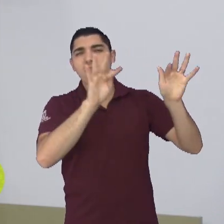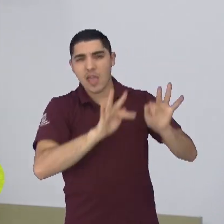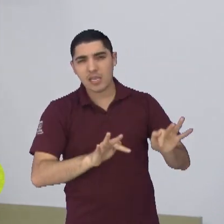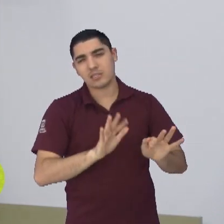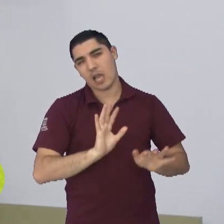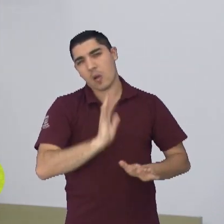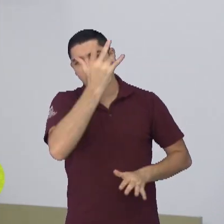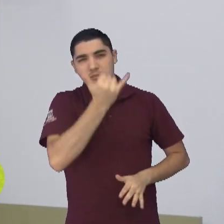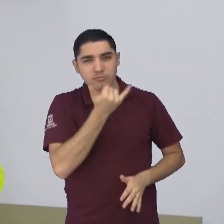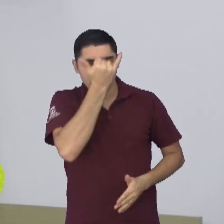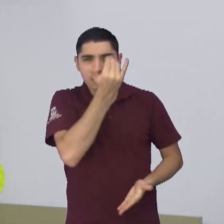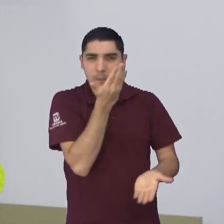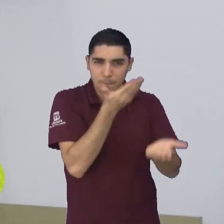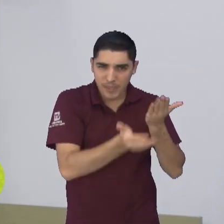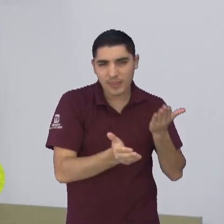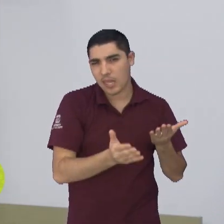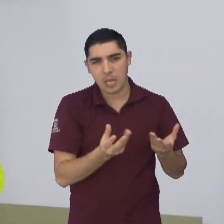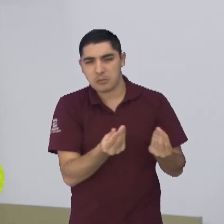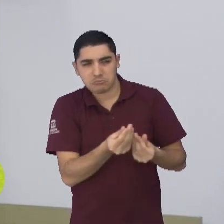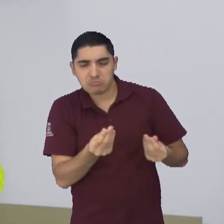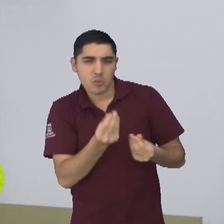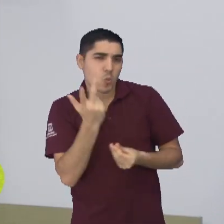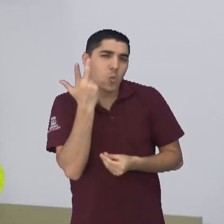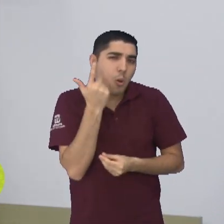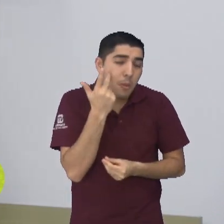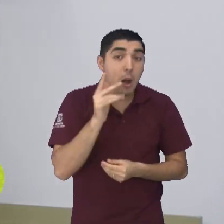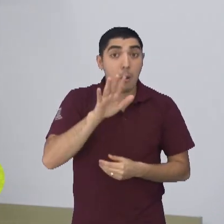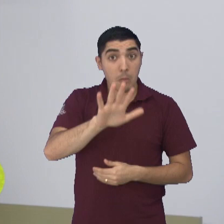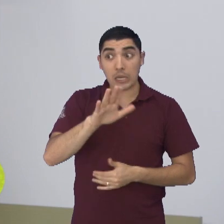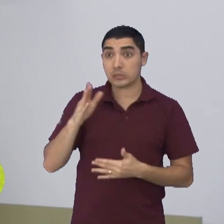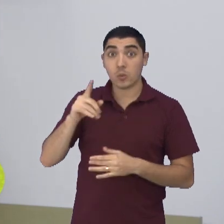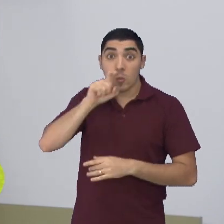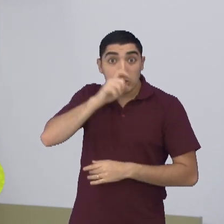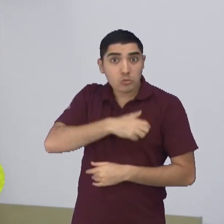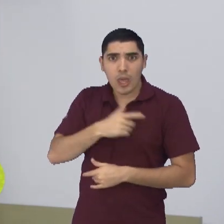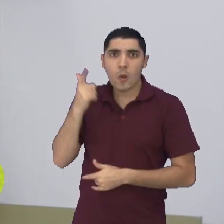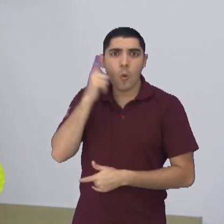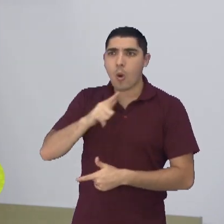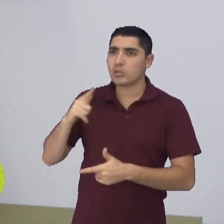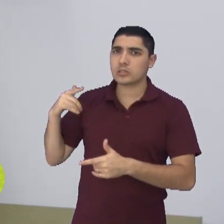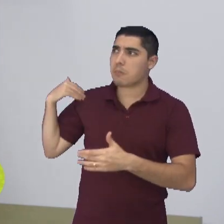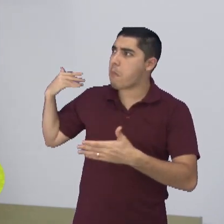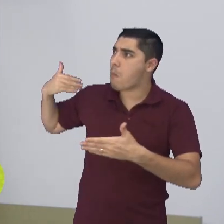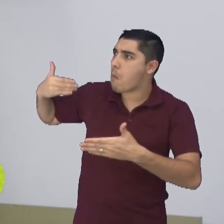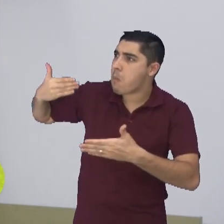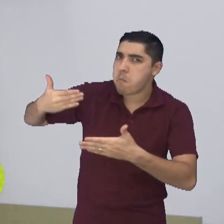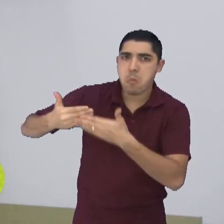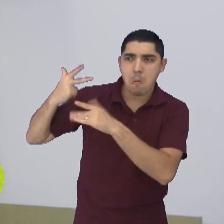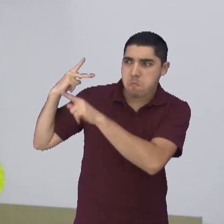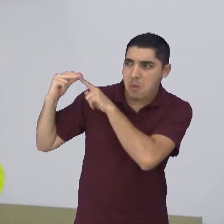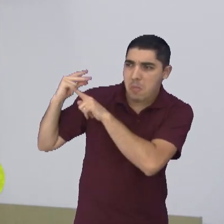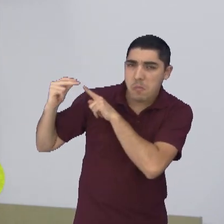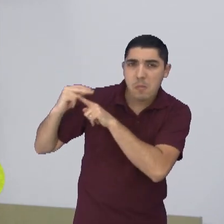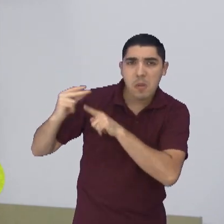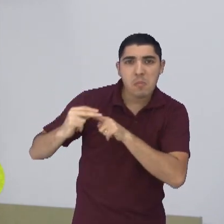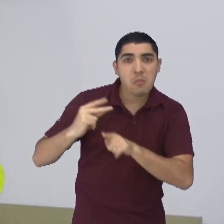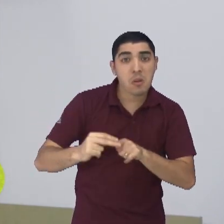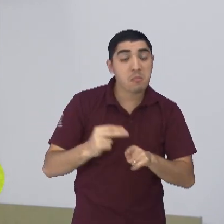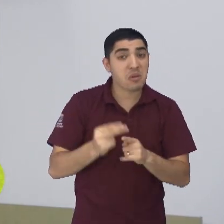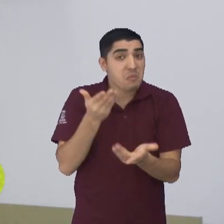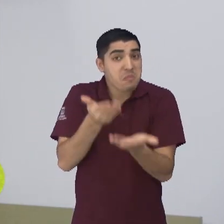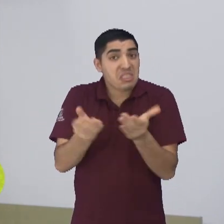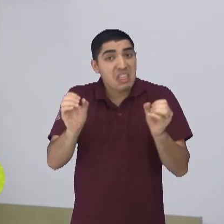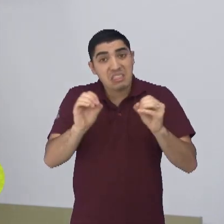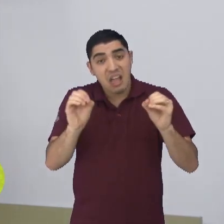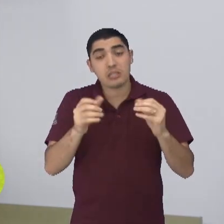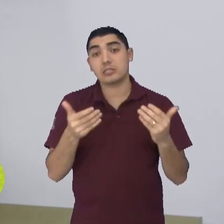de casa, que teve uma pequena crise ali, mas o São José foi praticamente imbatível durante todo esse tempo, e